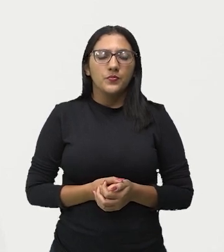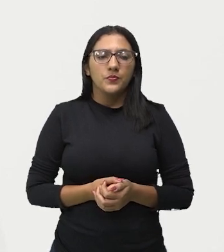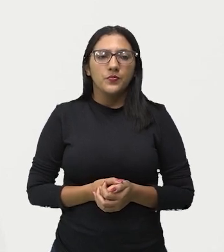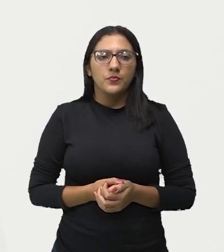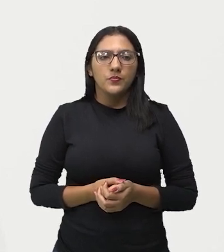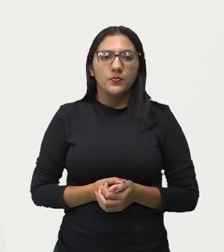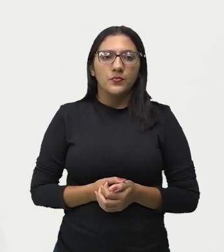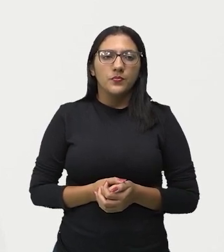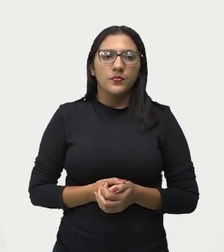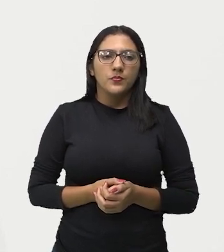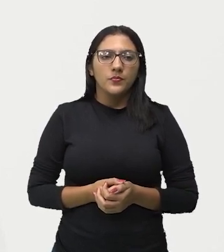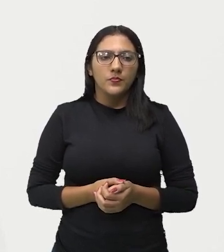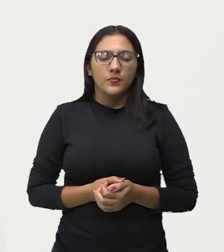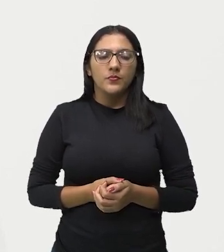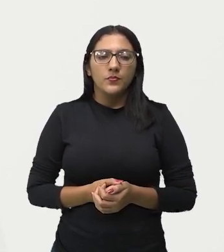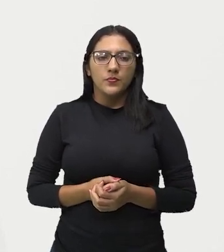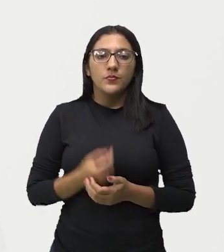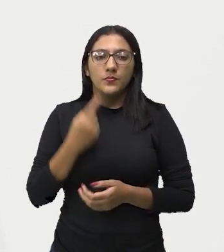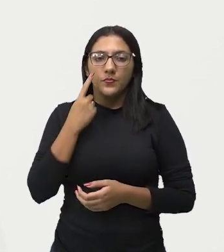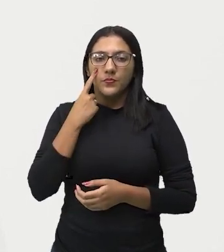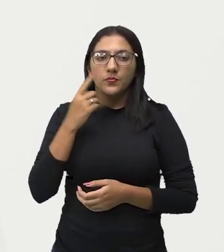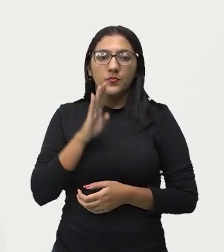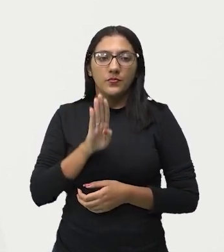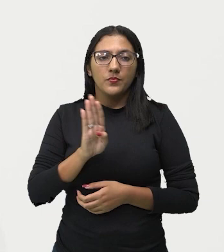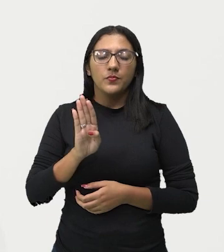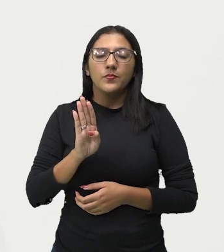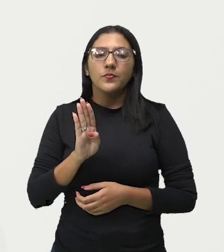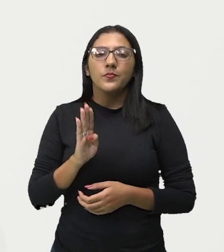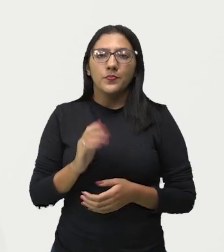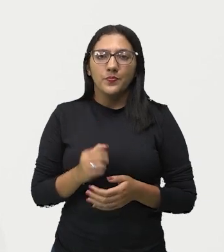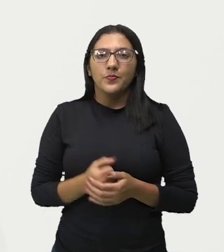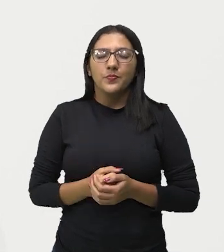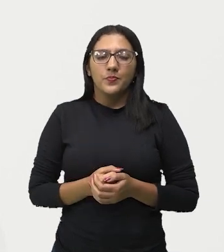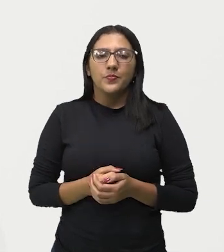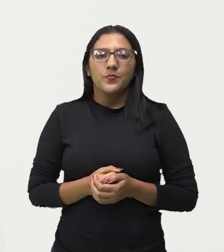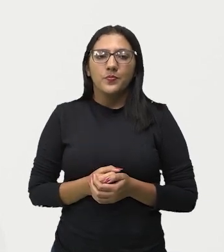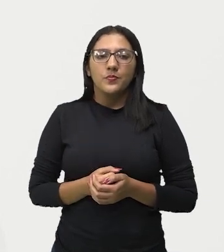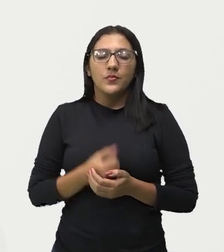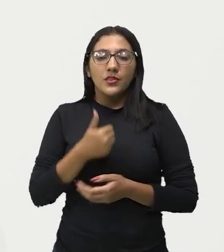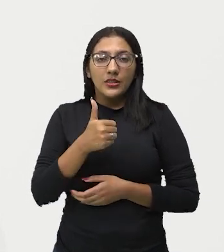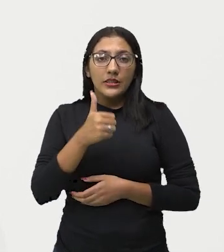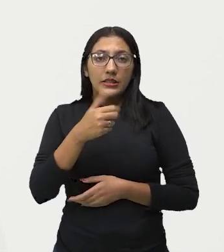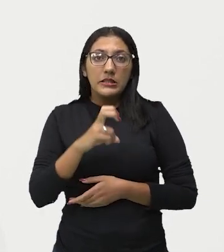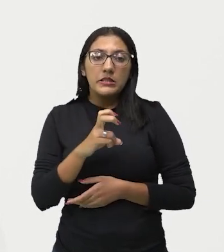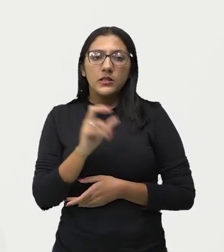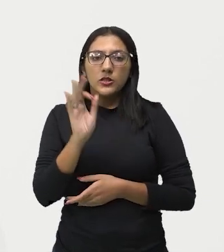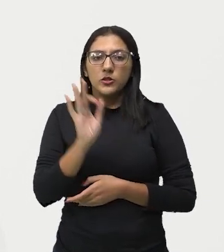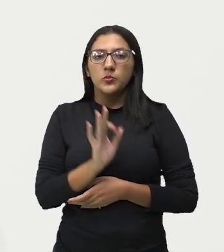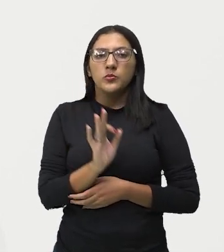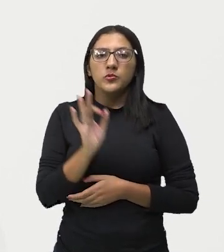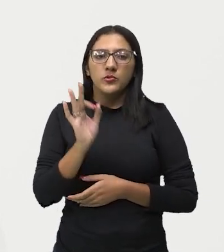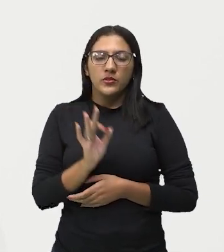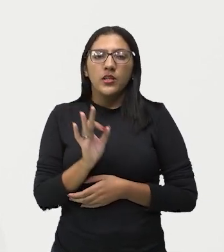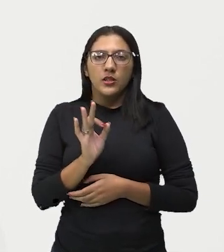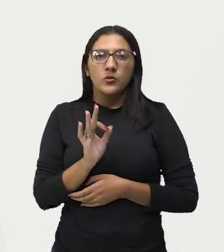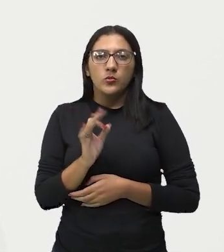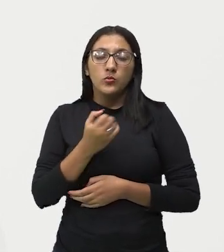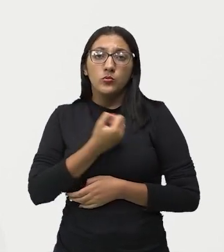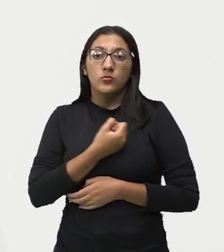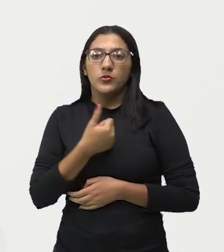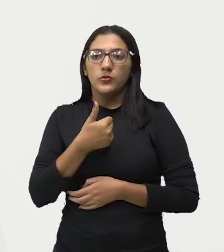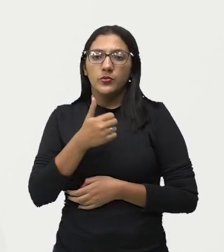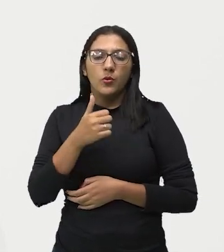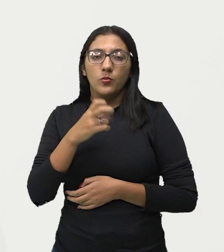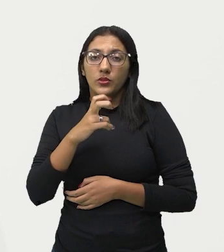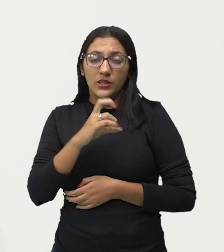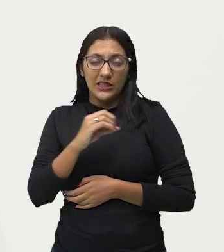Temos a nossa letra B, tá legal? E na nossa letra B, ó, temos 15% de 500.